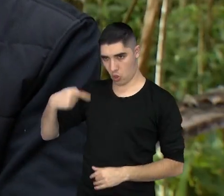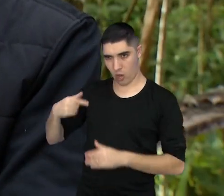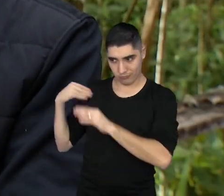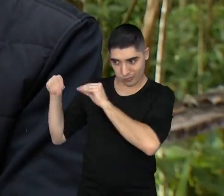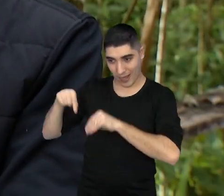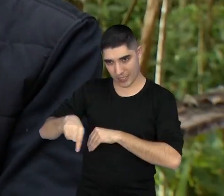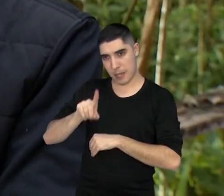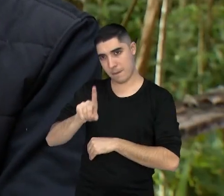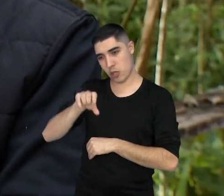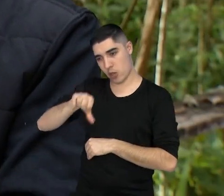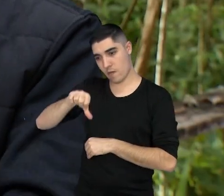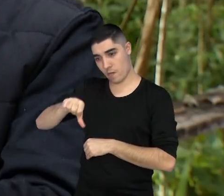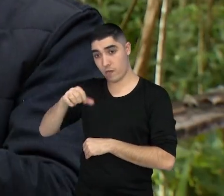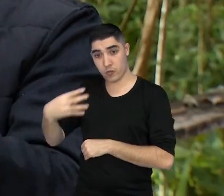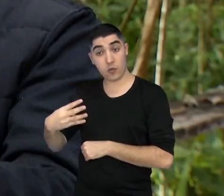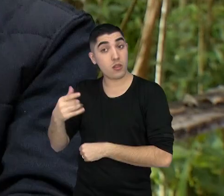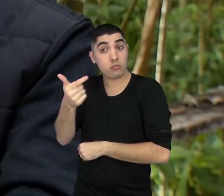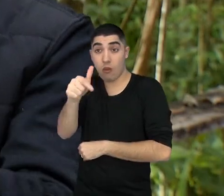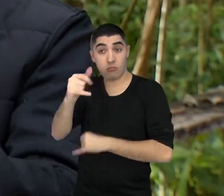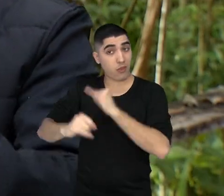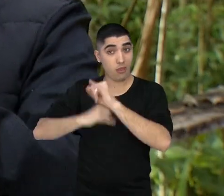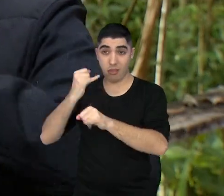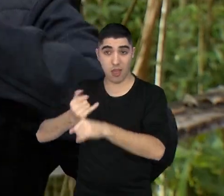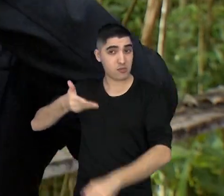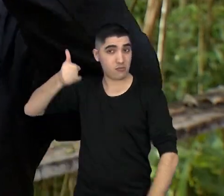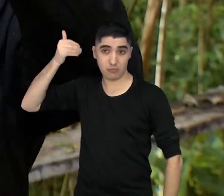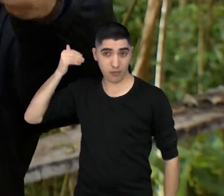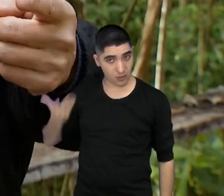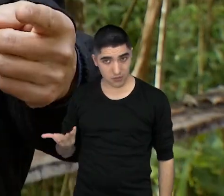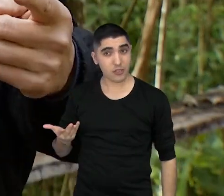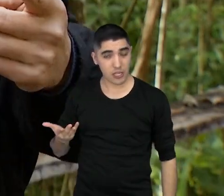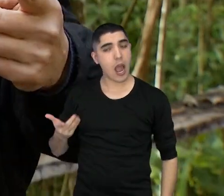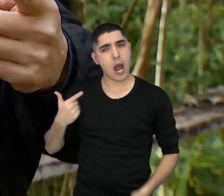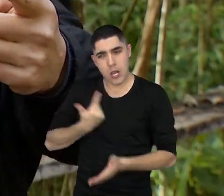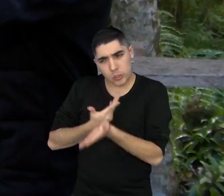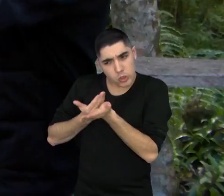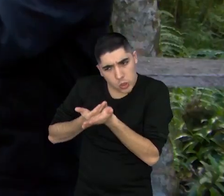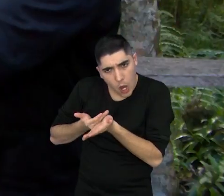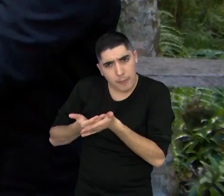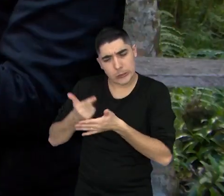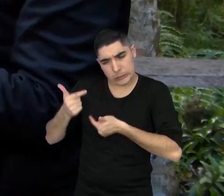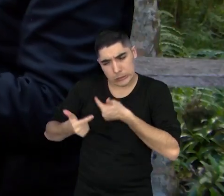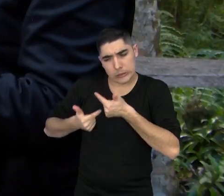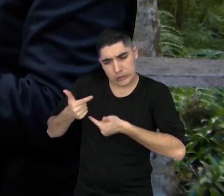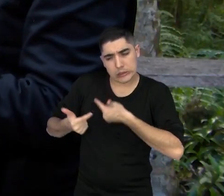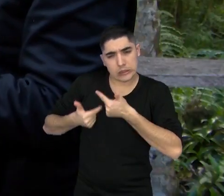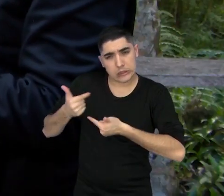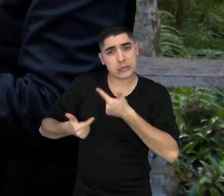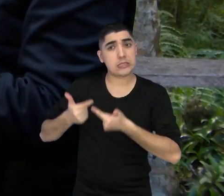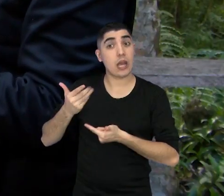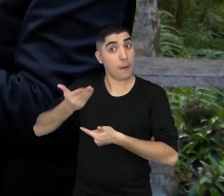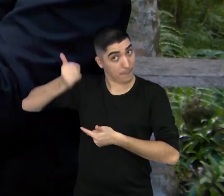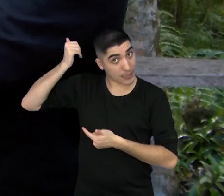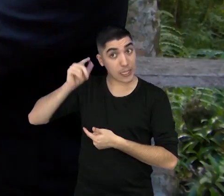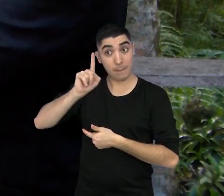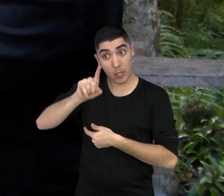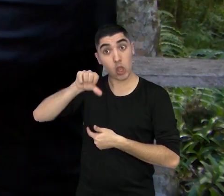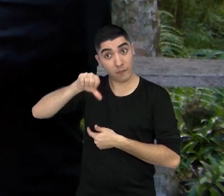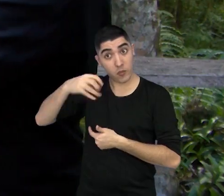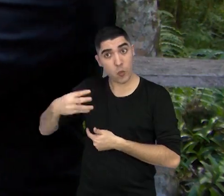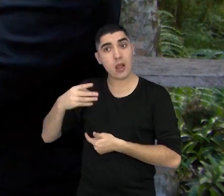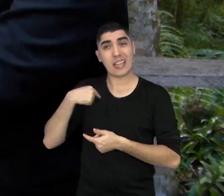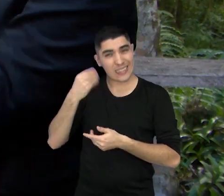internet. E aí nós começamos a trabalhar para fazer exportação. Sem internet, você imagina o que é isso? Olha só. Aqui